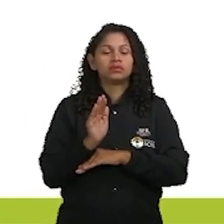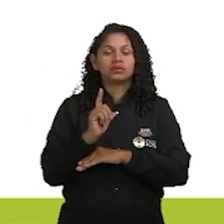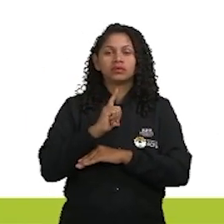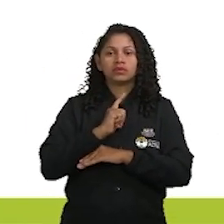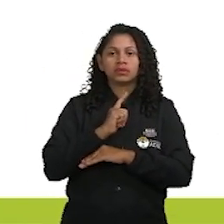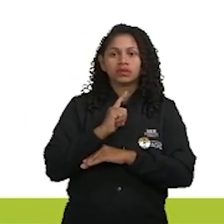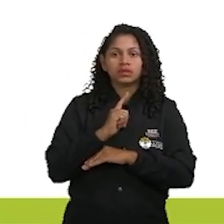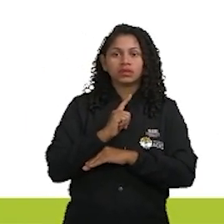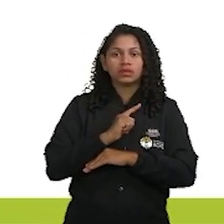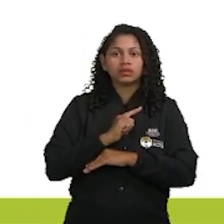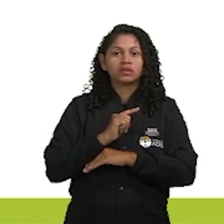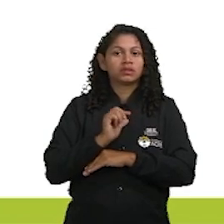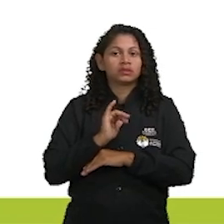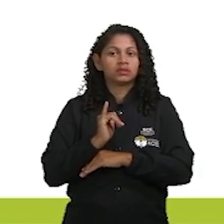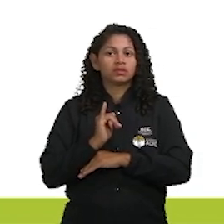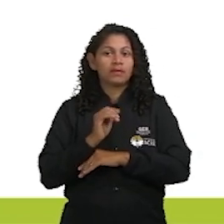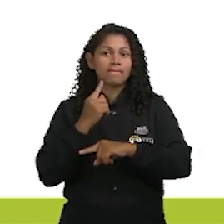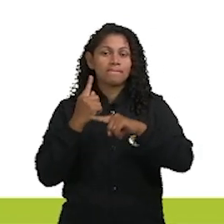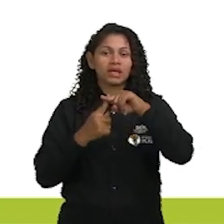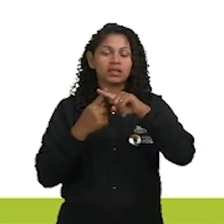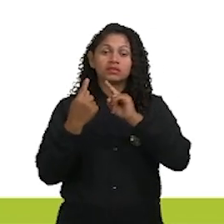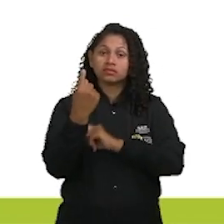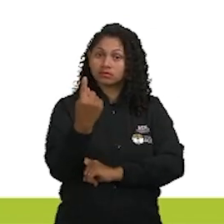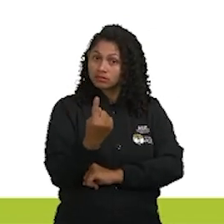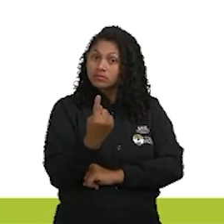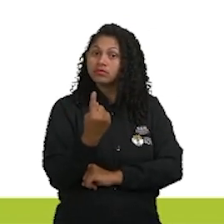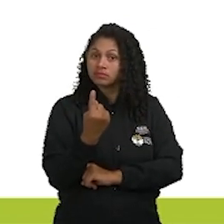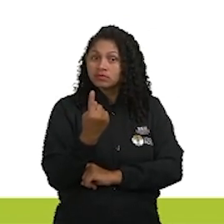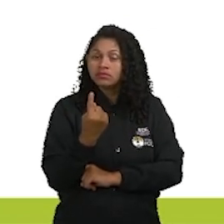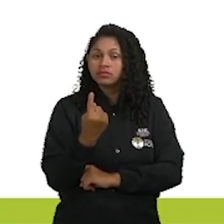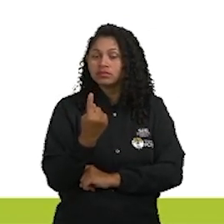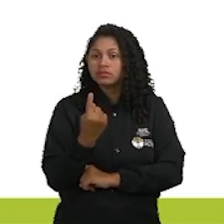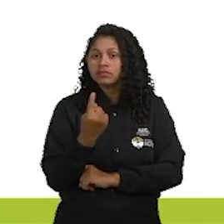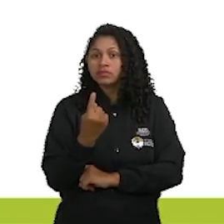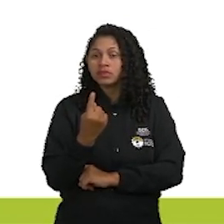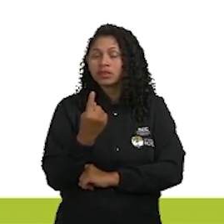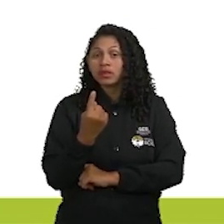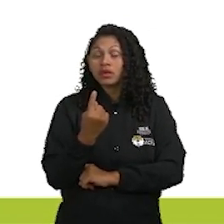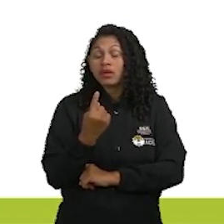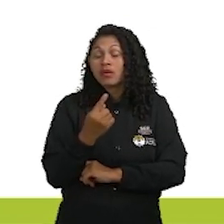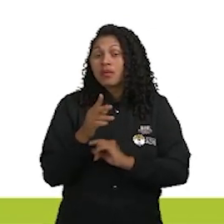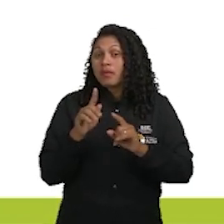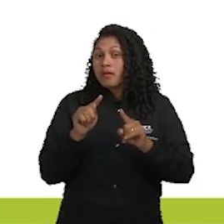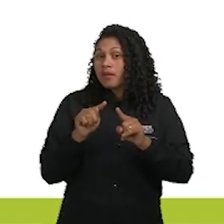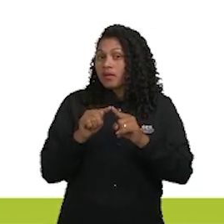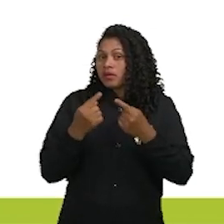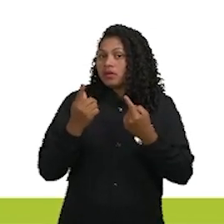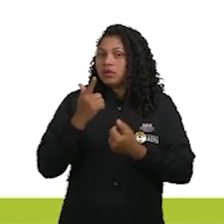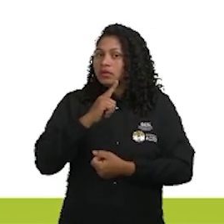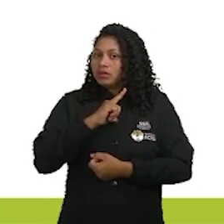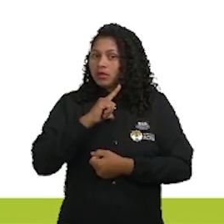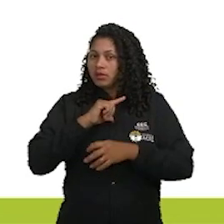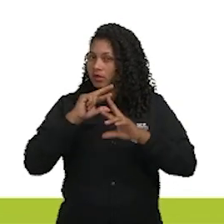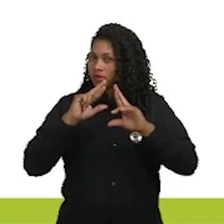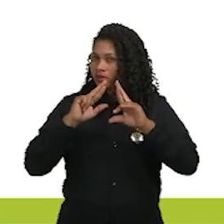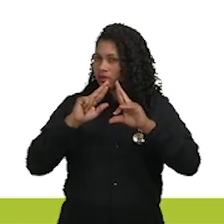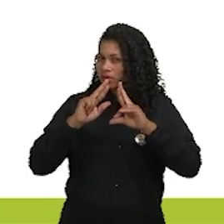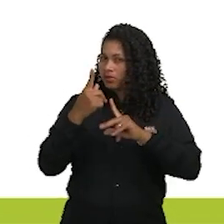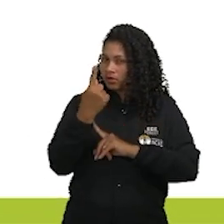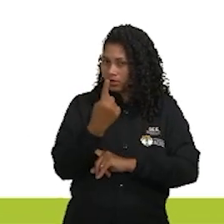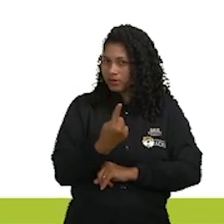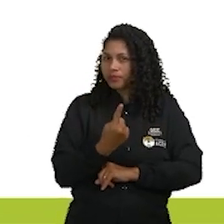possuir carga mais 1. Qual é a exceção? Quando esse hidrogênio estiver ligado a